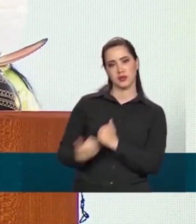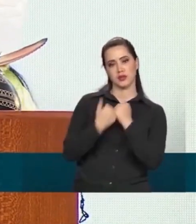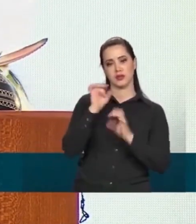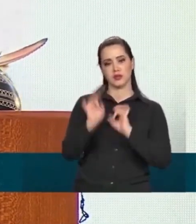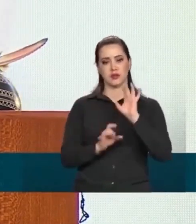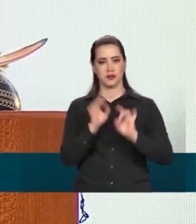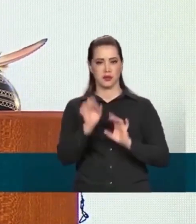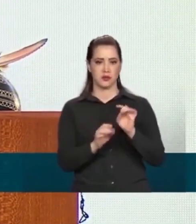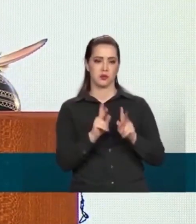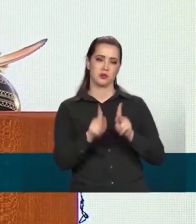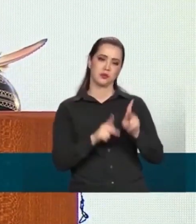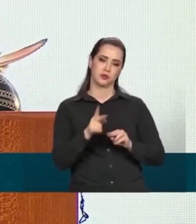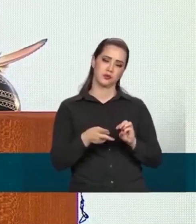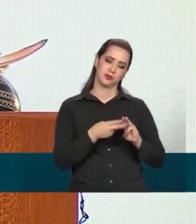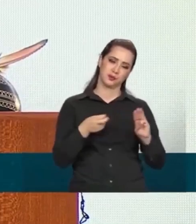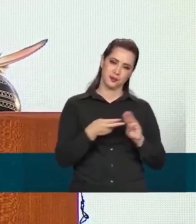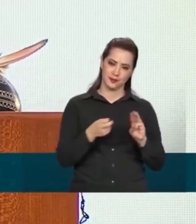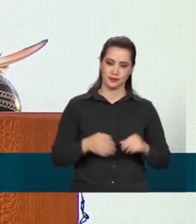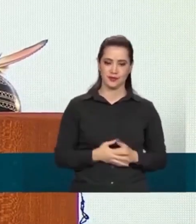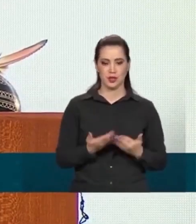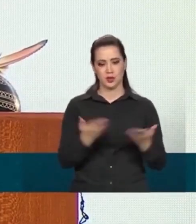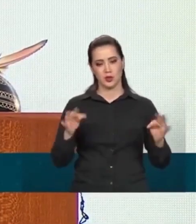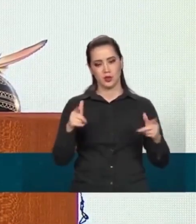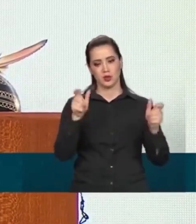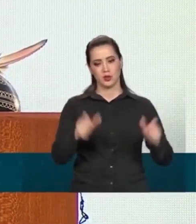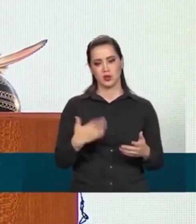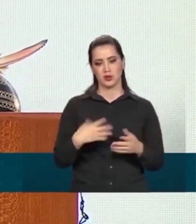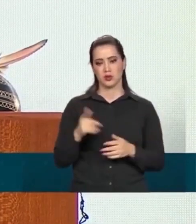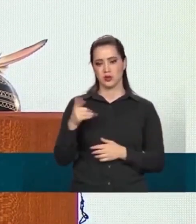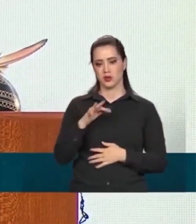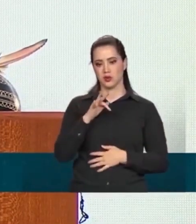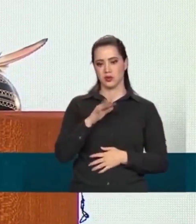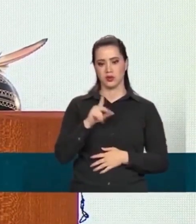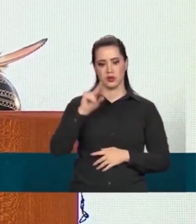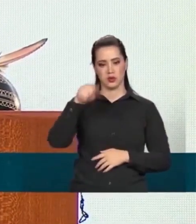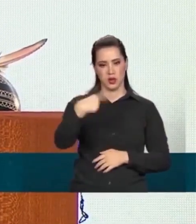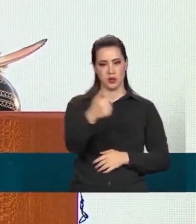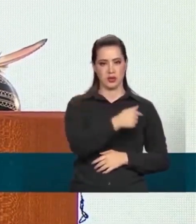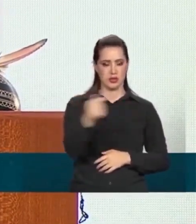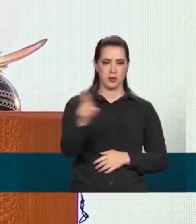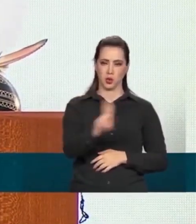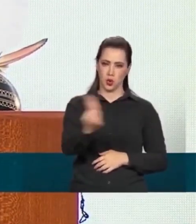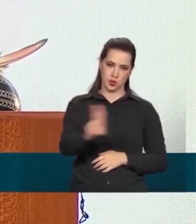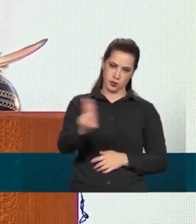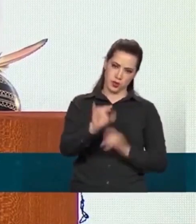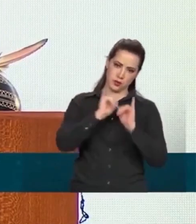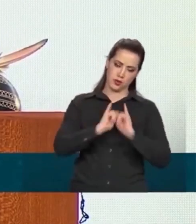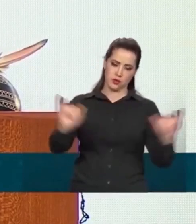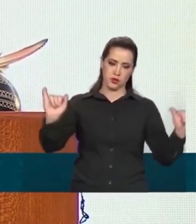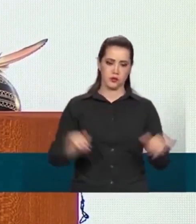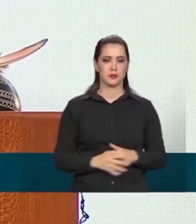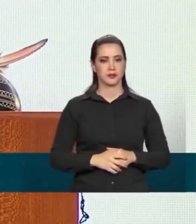secretária de gestão ambiental e territorial indígena Juma shippaia secretária de articulação